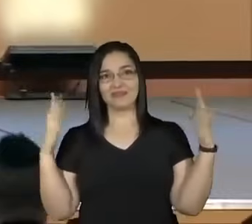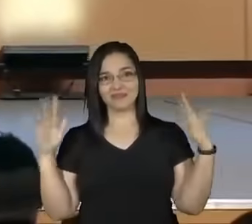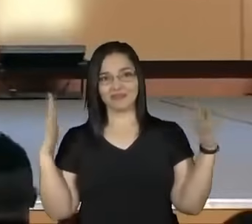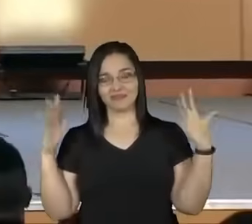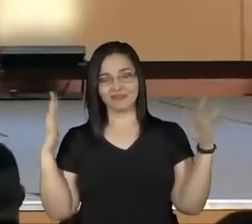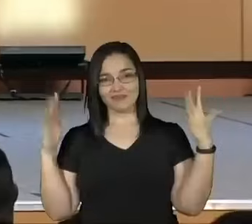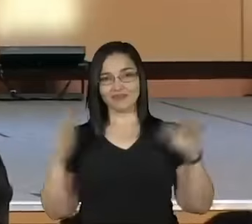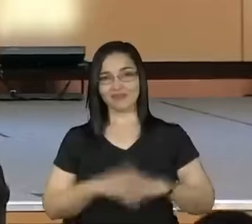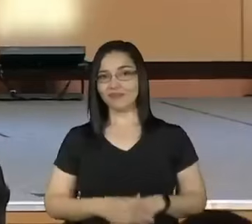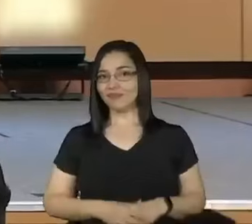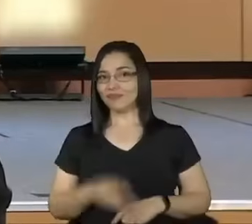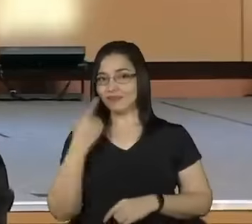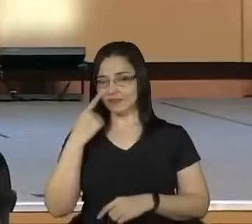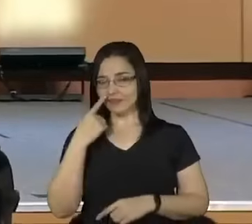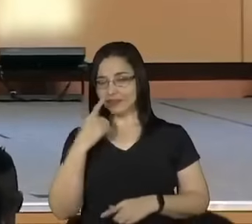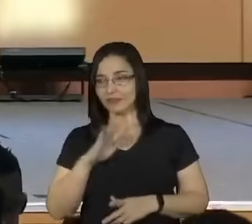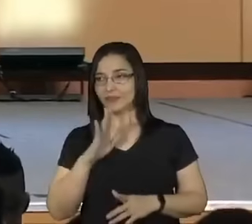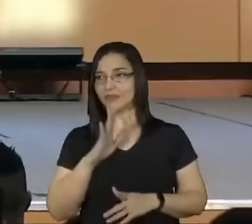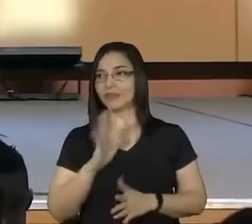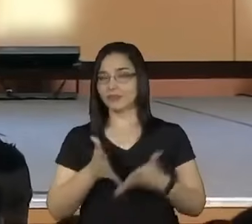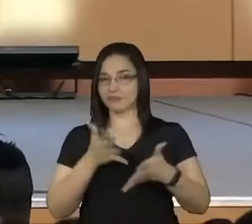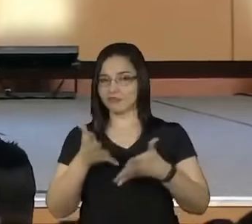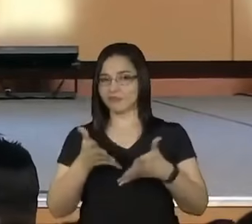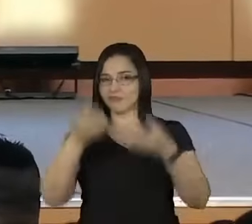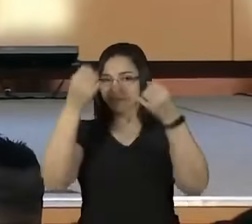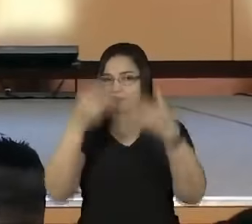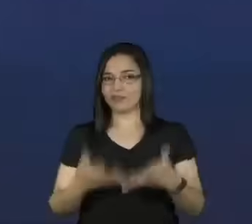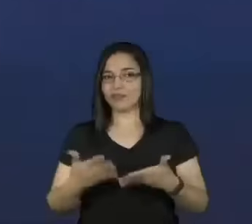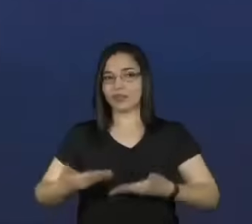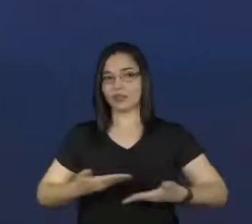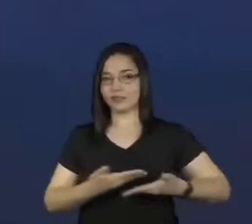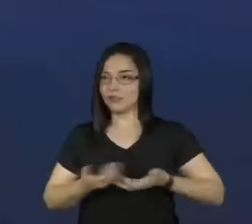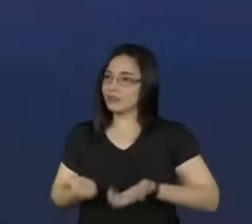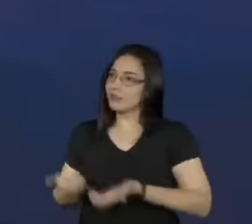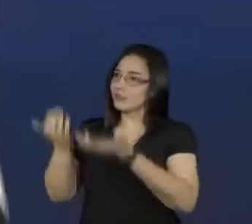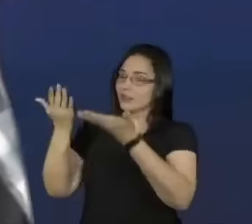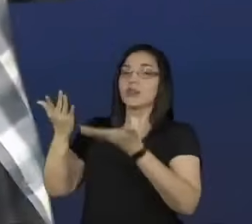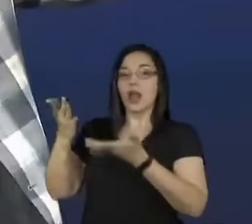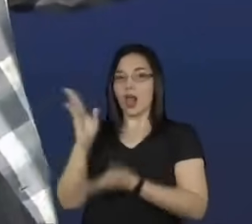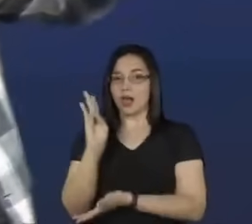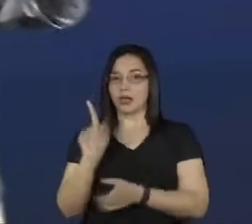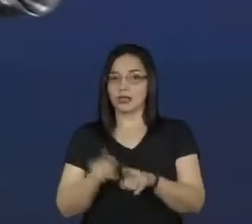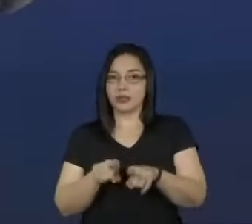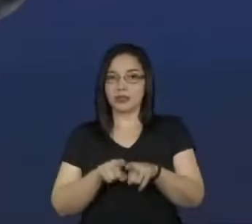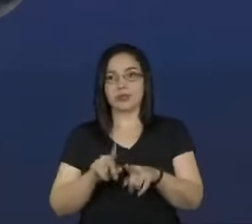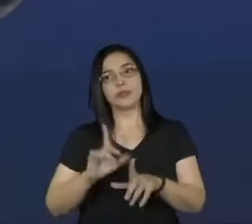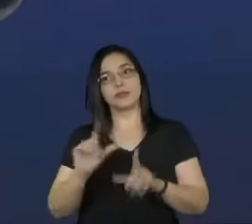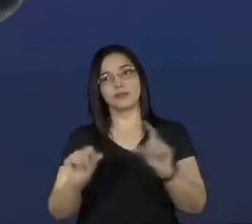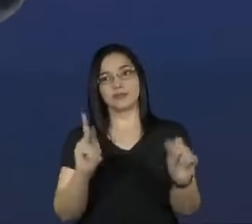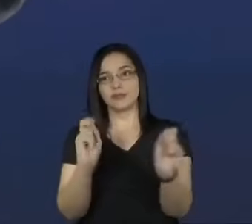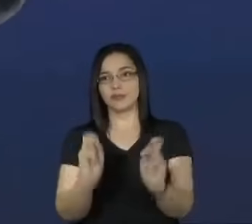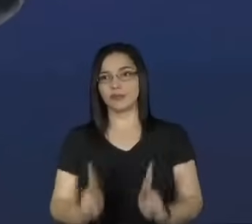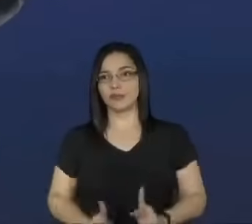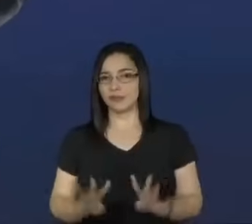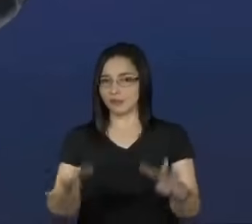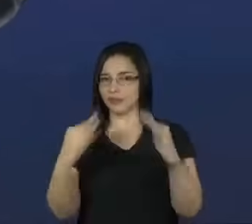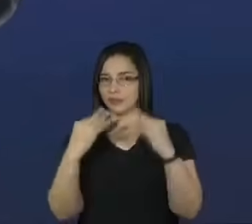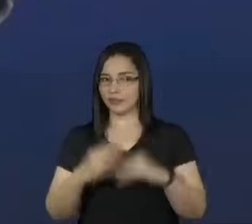isso que eu diz você apresentar uma criança uma aliança e você vai na paz escute